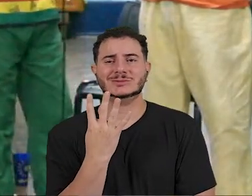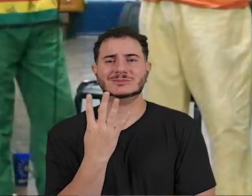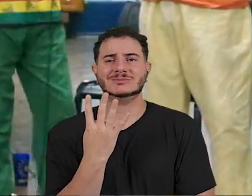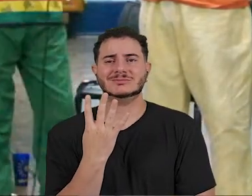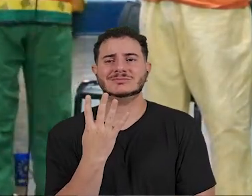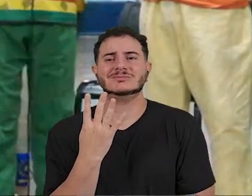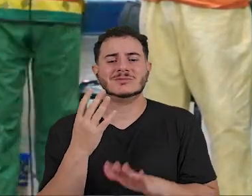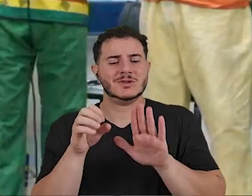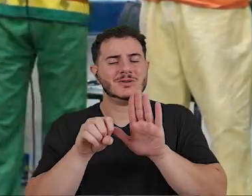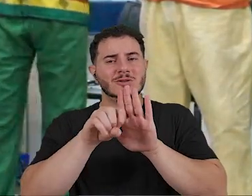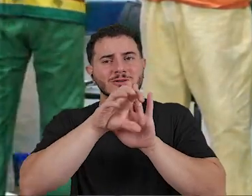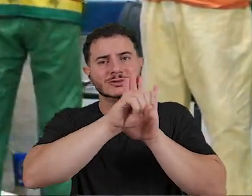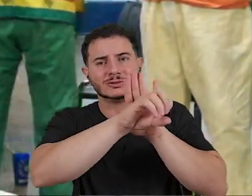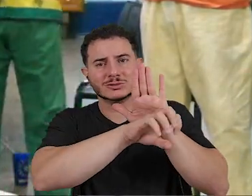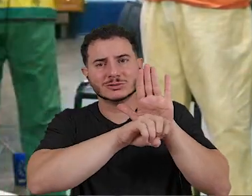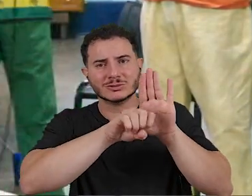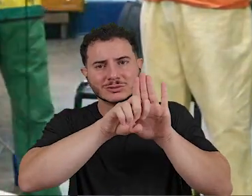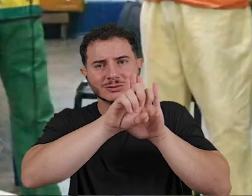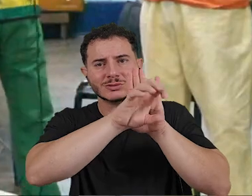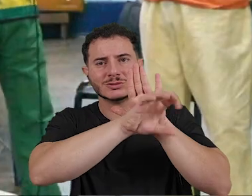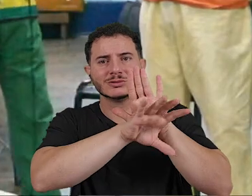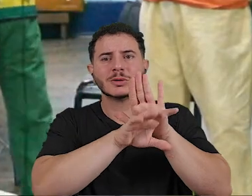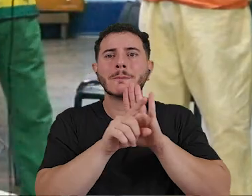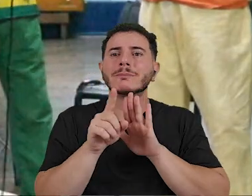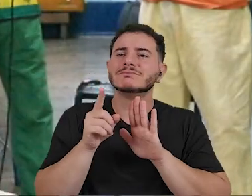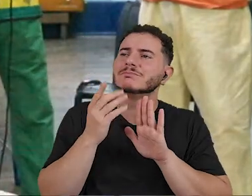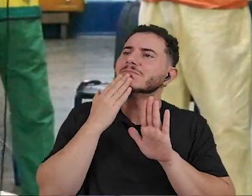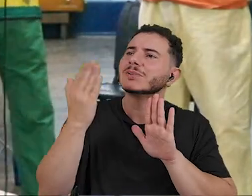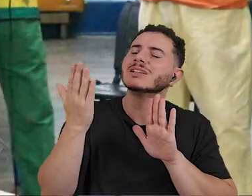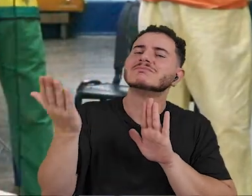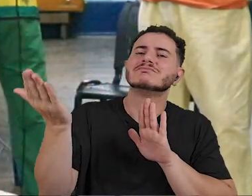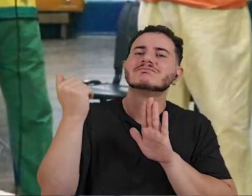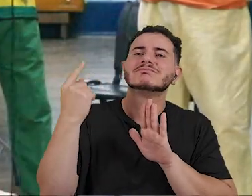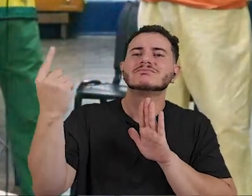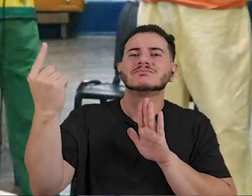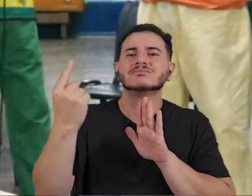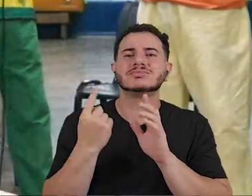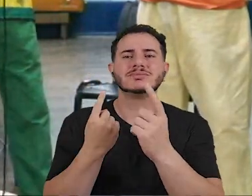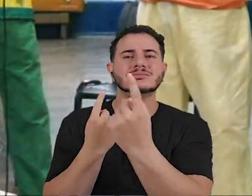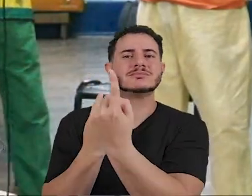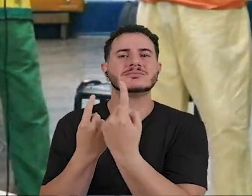personagens, talvez um dos melhores que tem lá em Recife, Pernambuco.